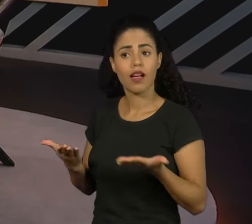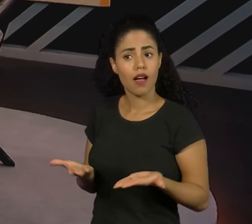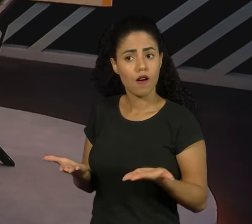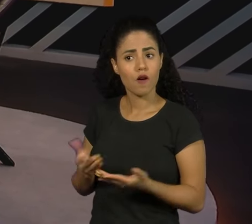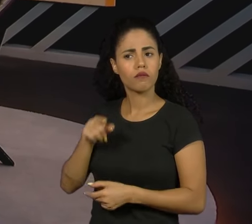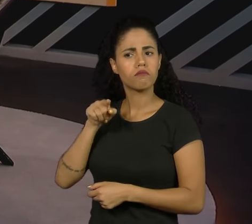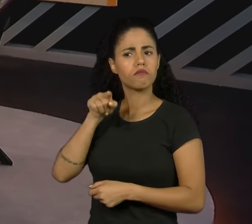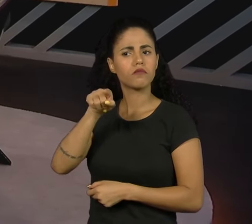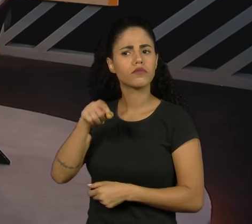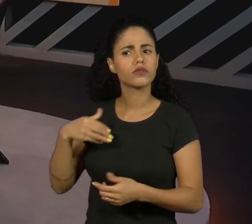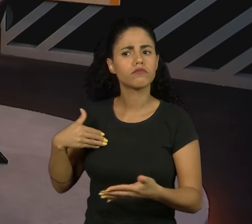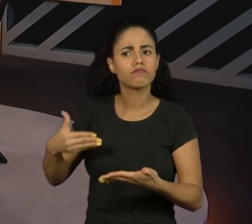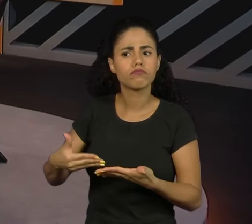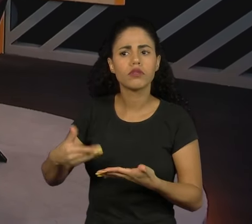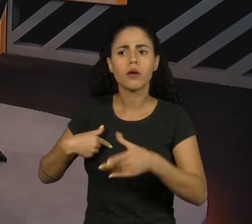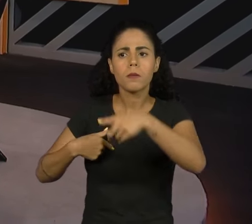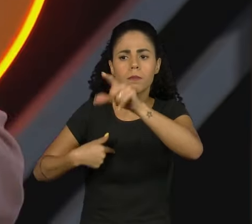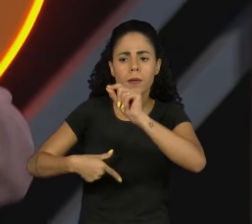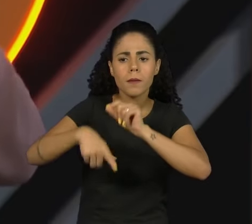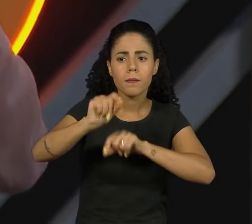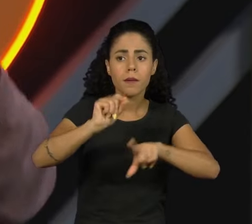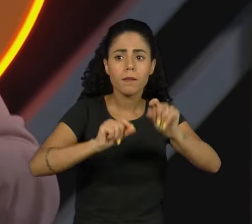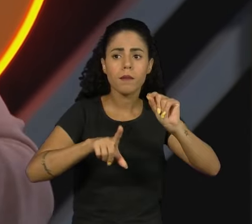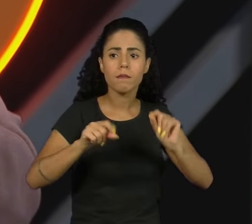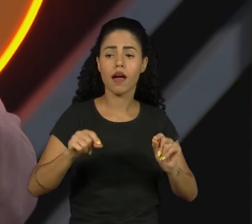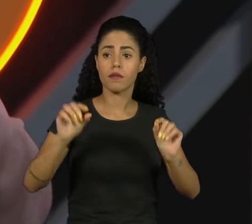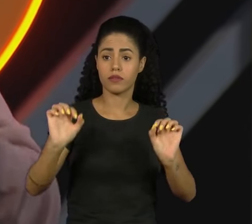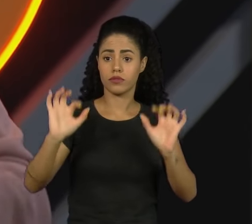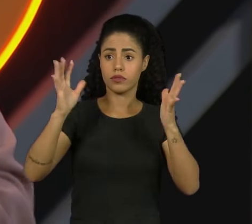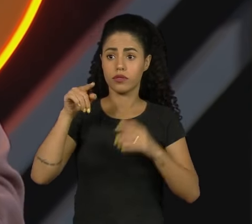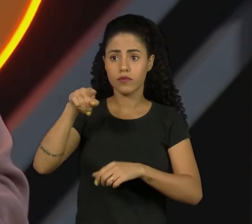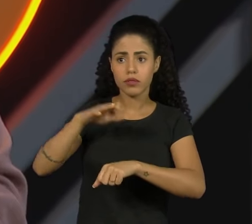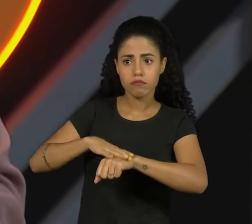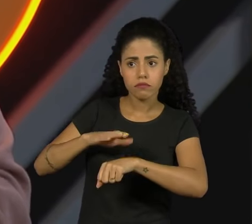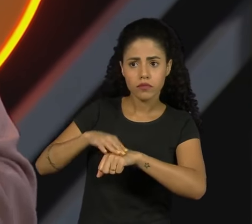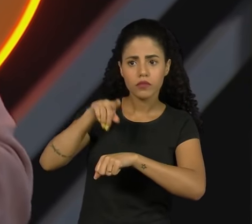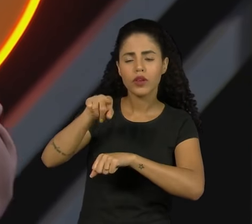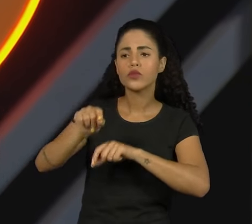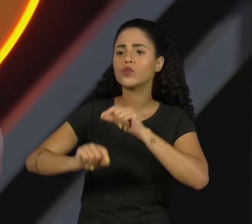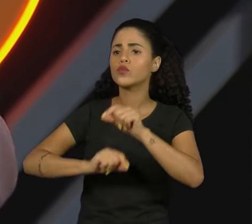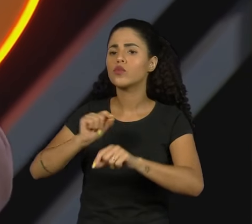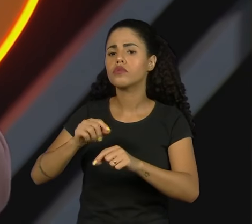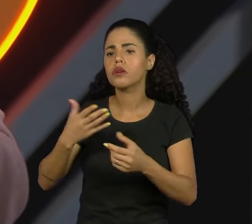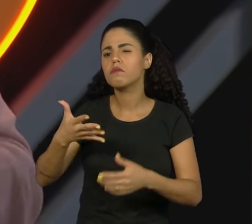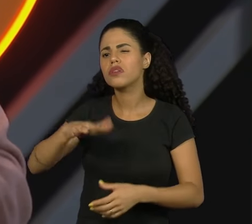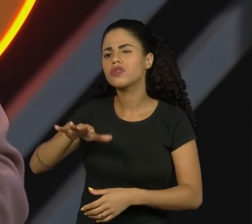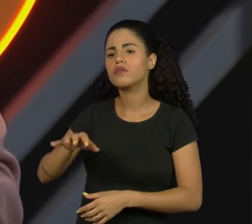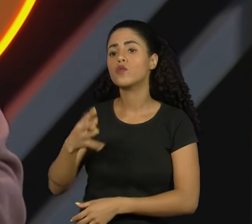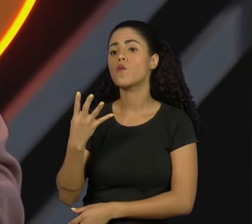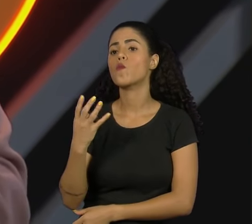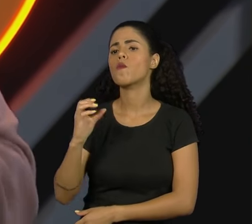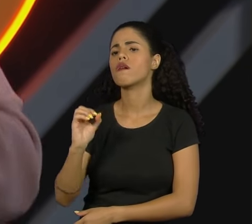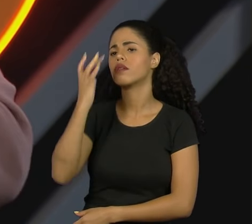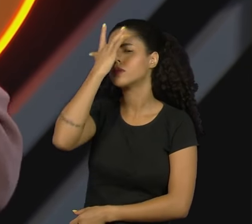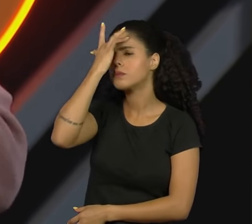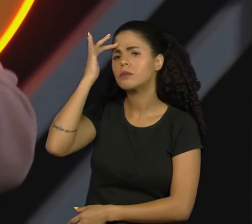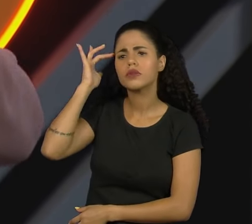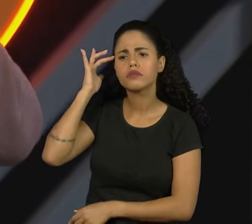recentemente você selecionou para esses espetáculos que você faz cerca de 40 pessoas